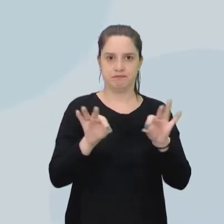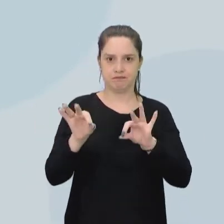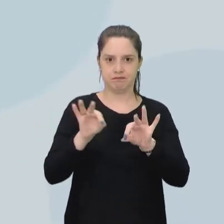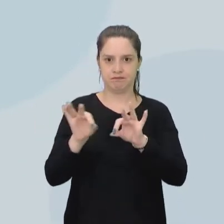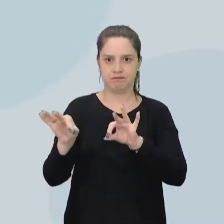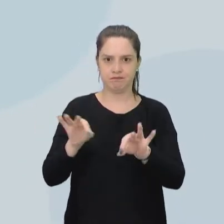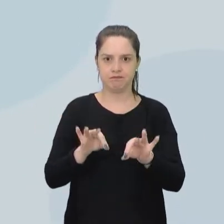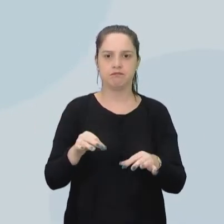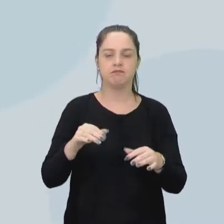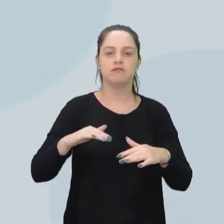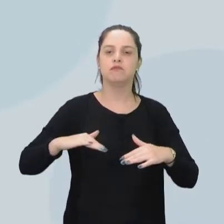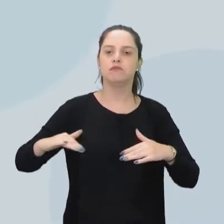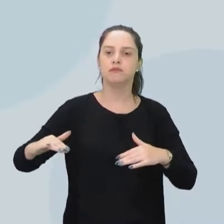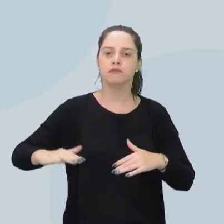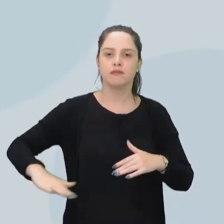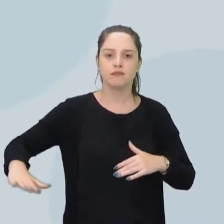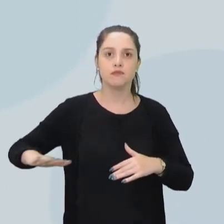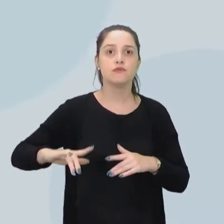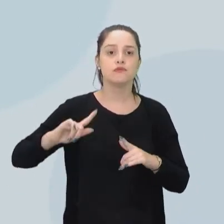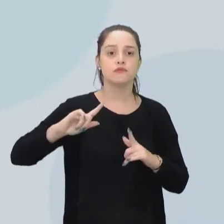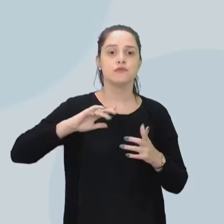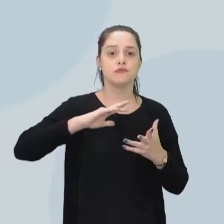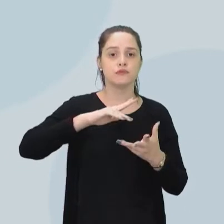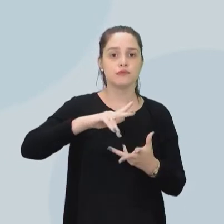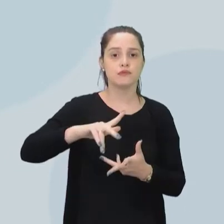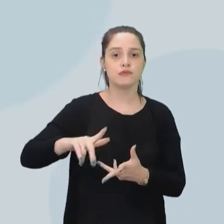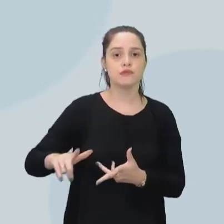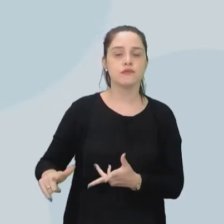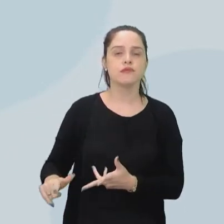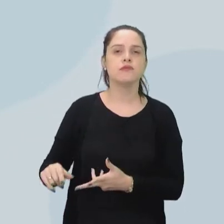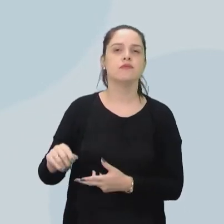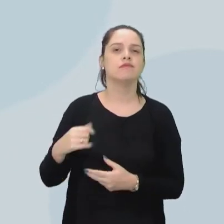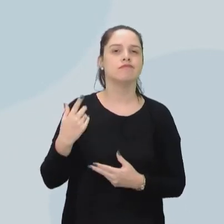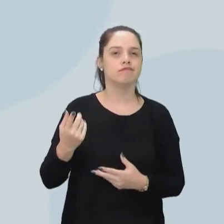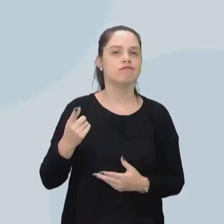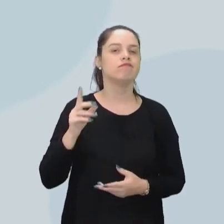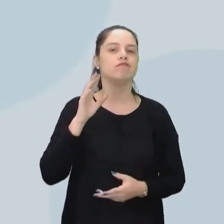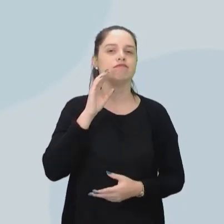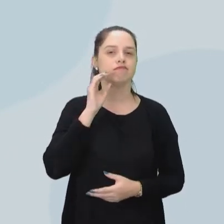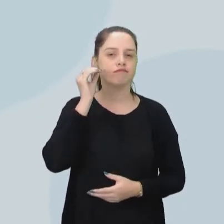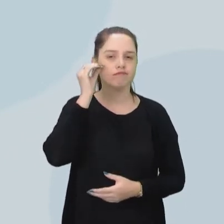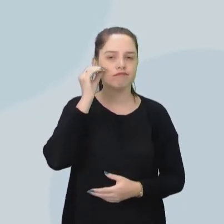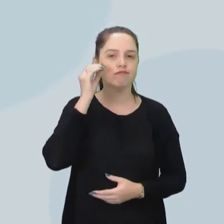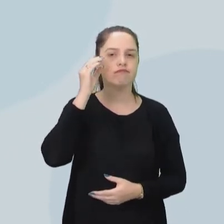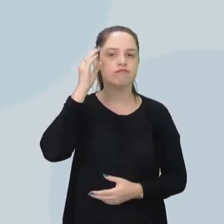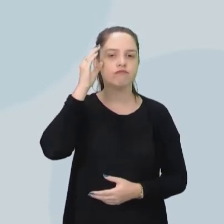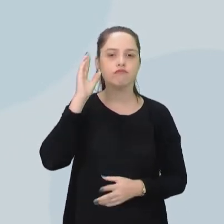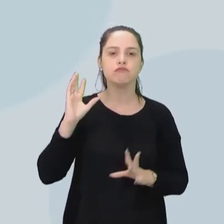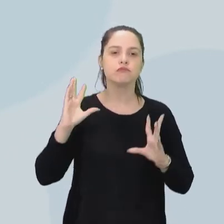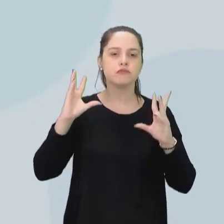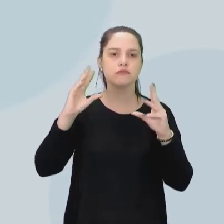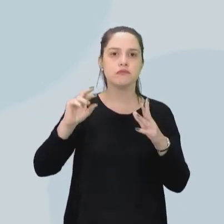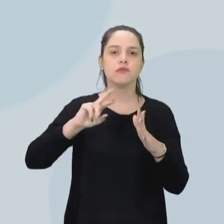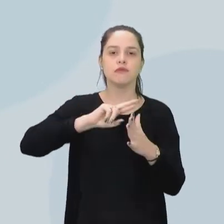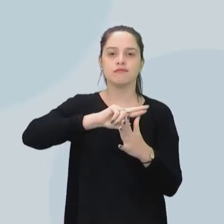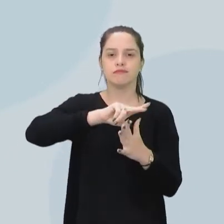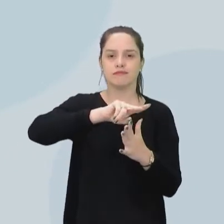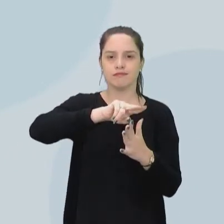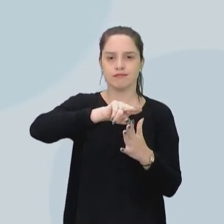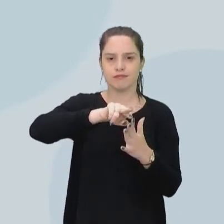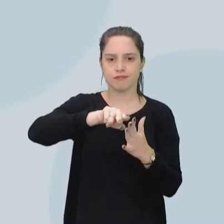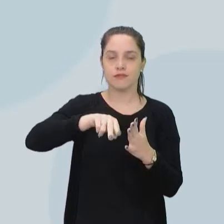planejar a apropriação de espaço geográfico considerando e conhecendo todas as